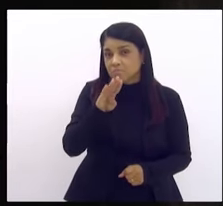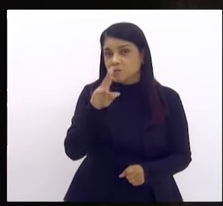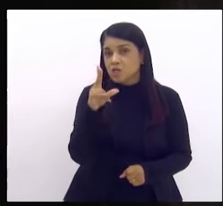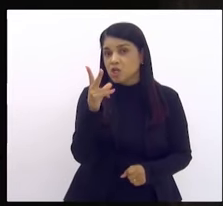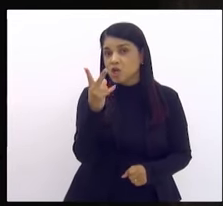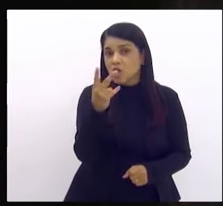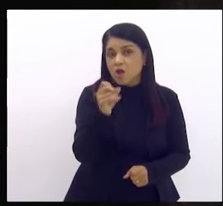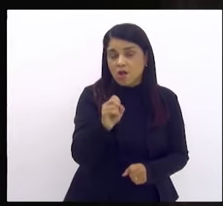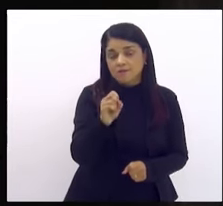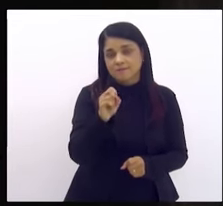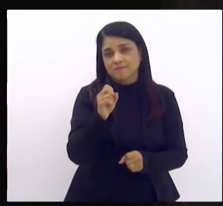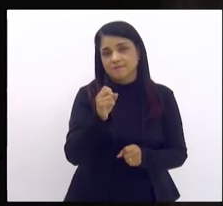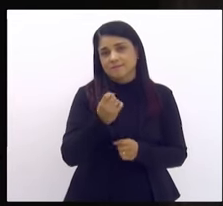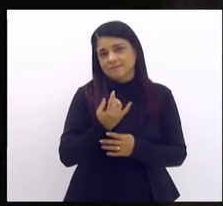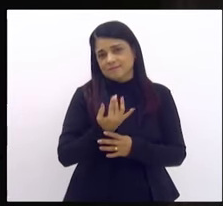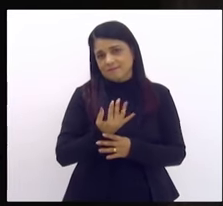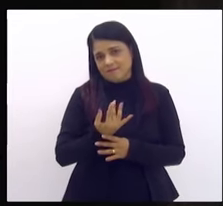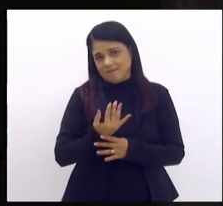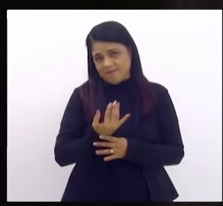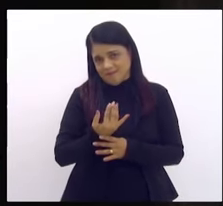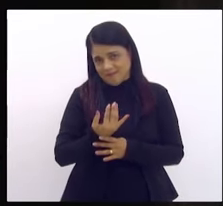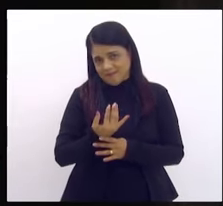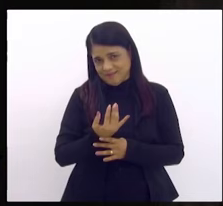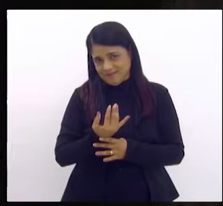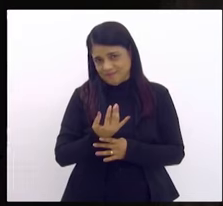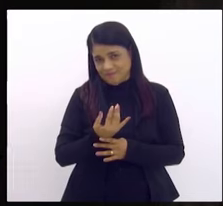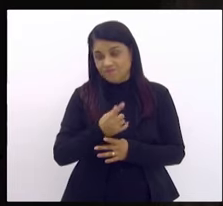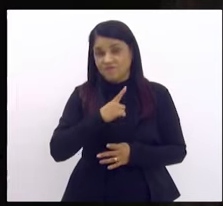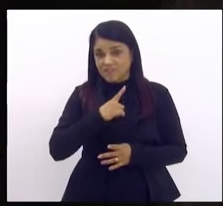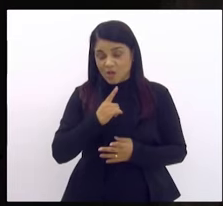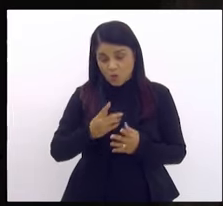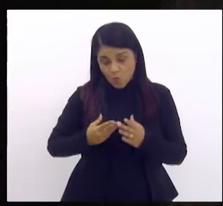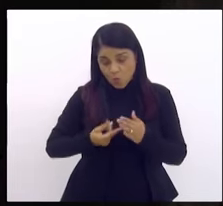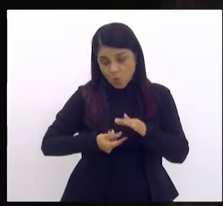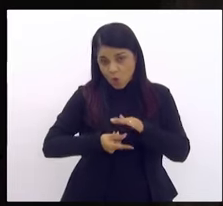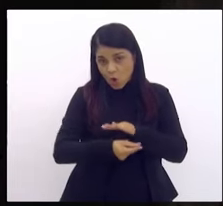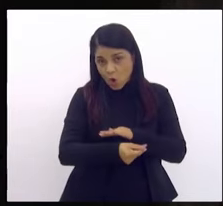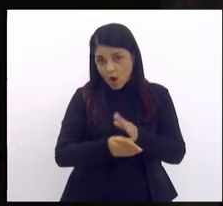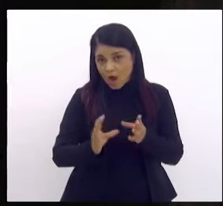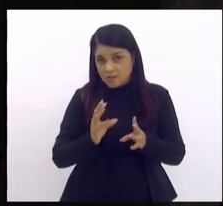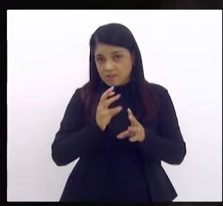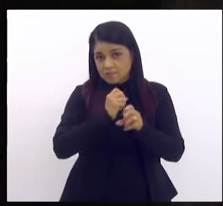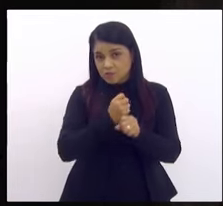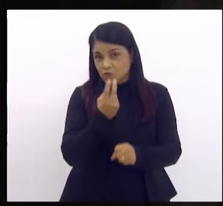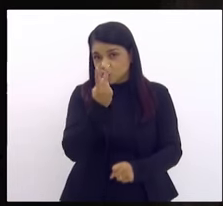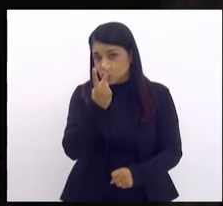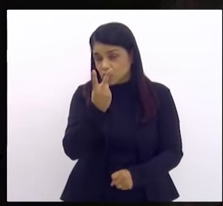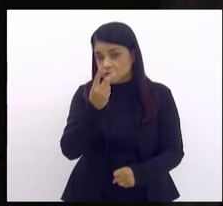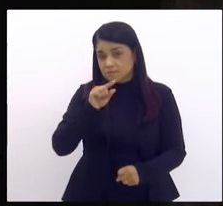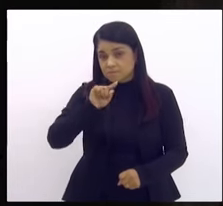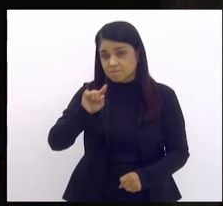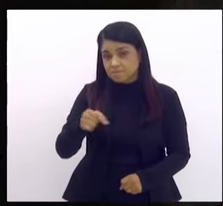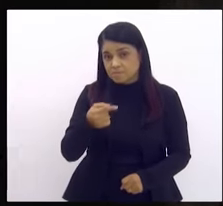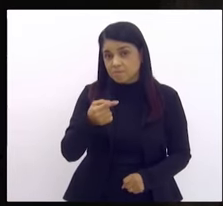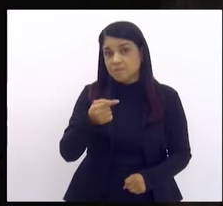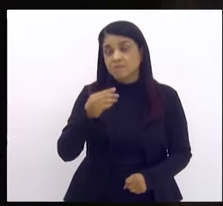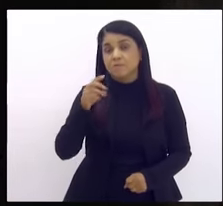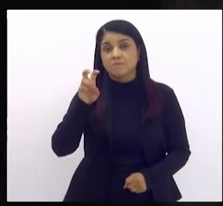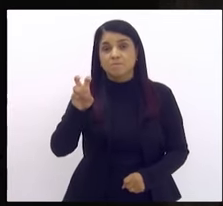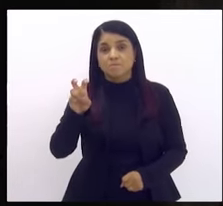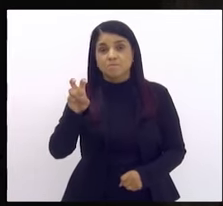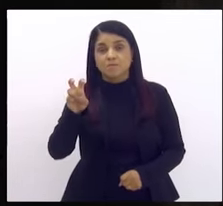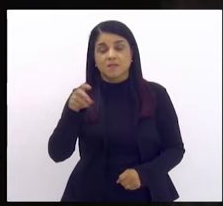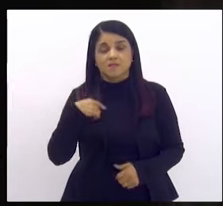isso. A UERJ tem um orçamento, presidente, de 2,5 bilhões, maior do que